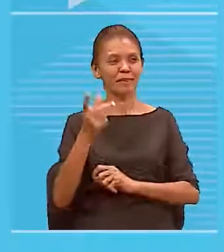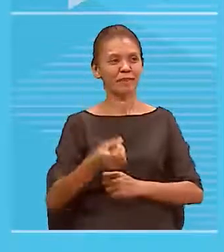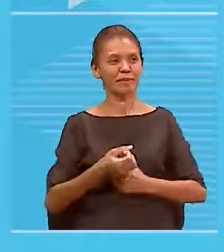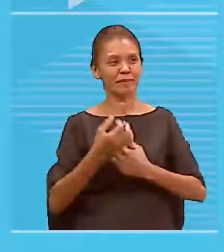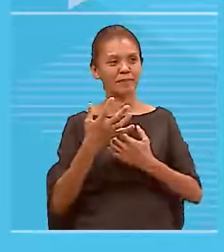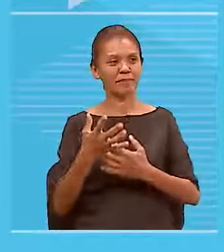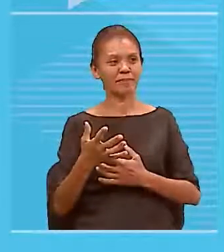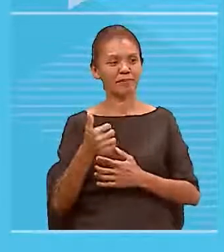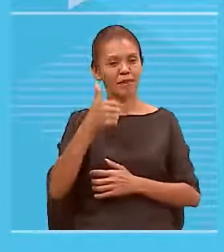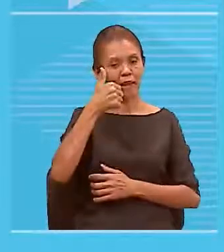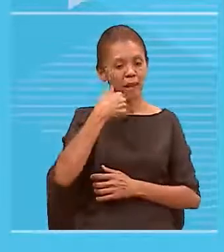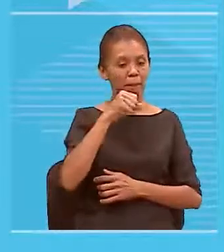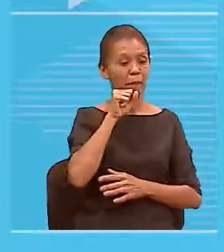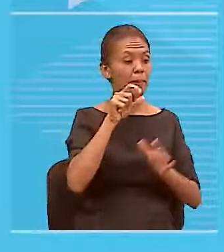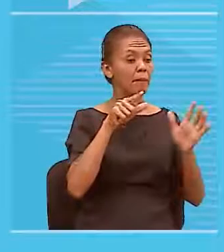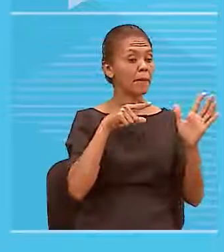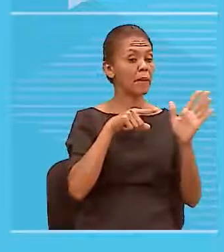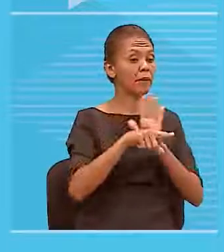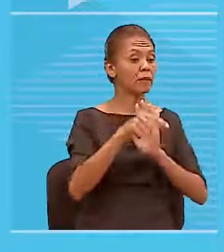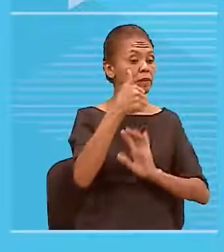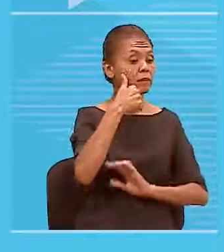para moça se